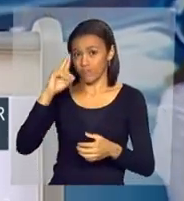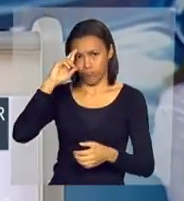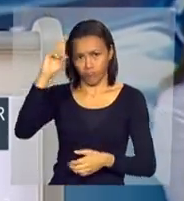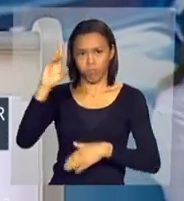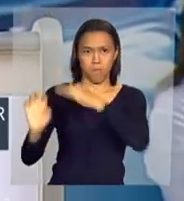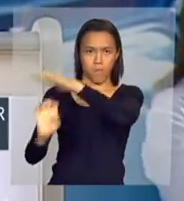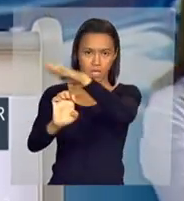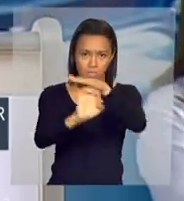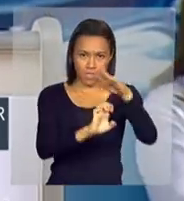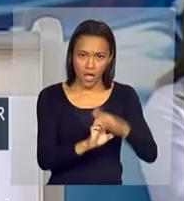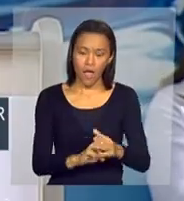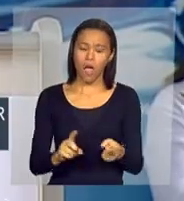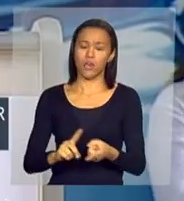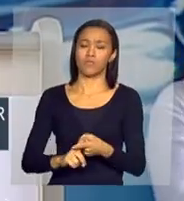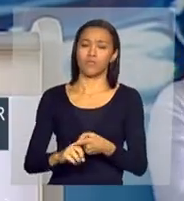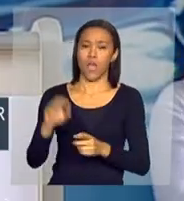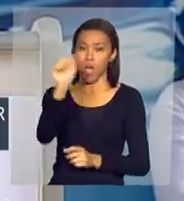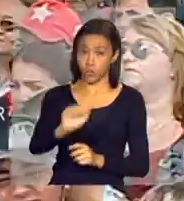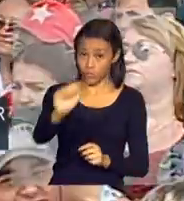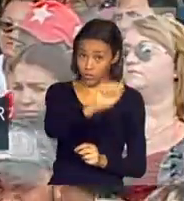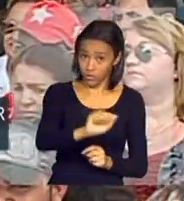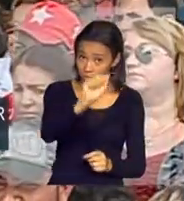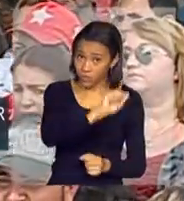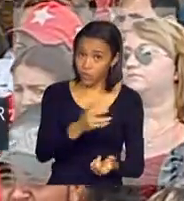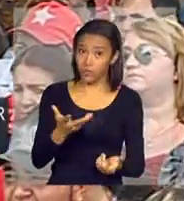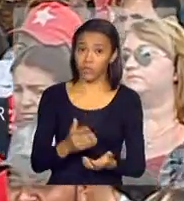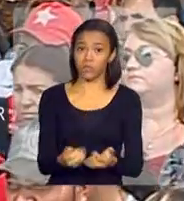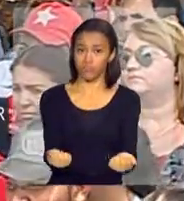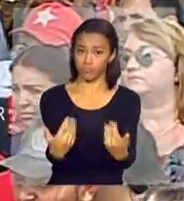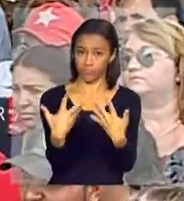muitas associações. E